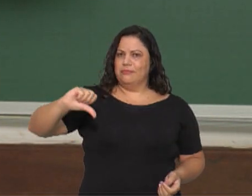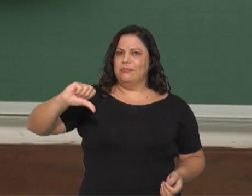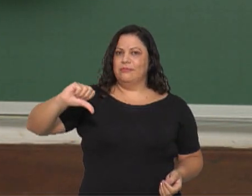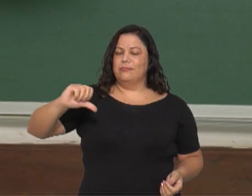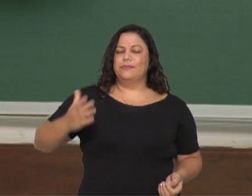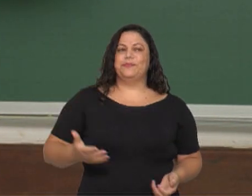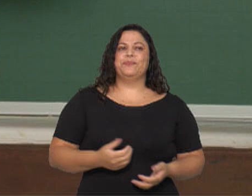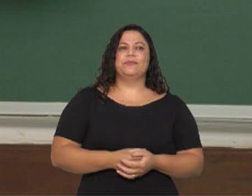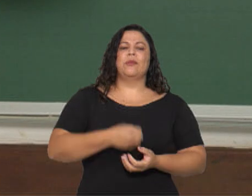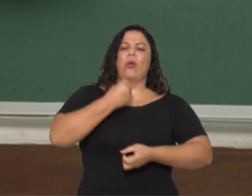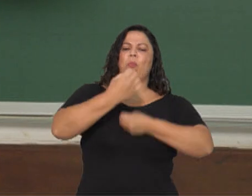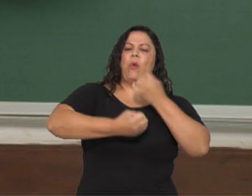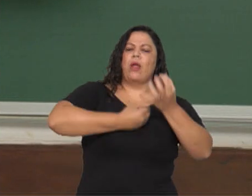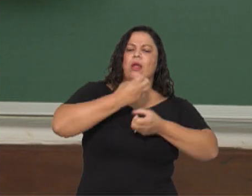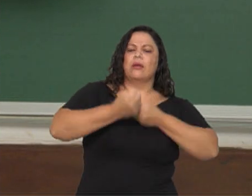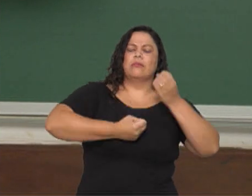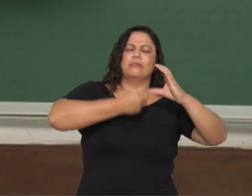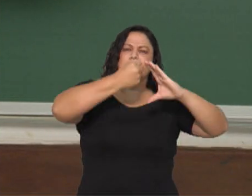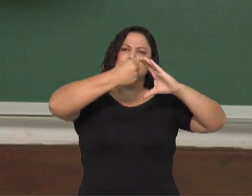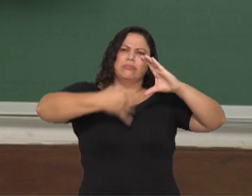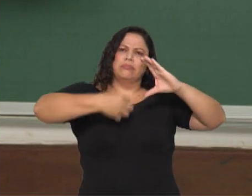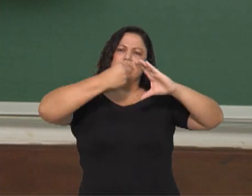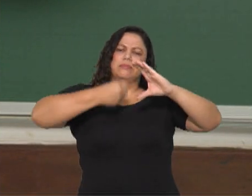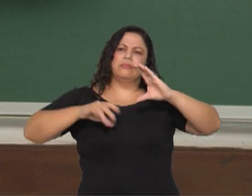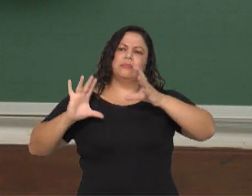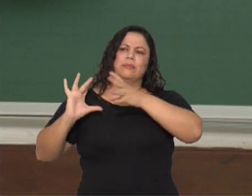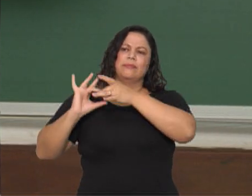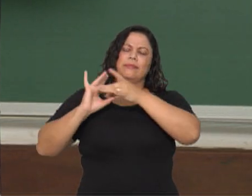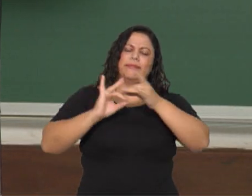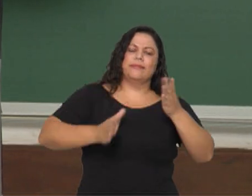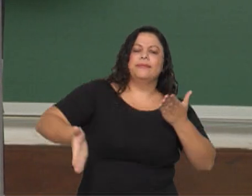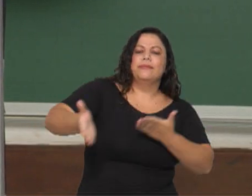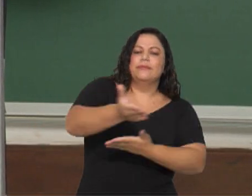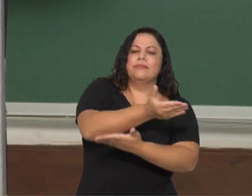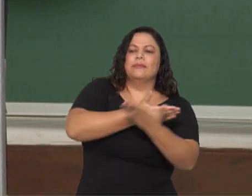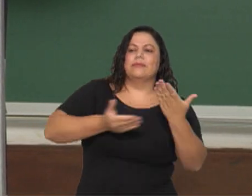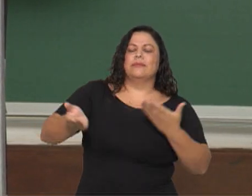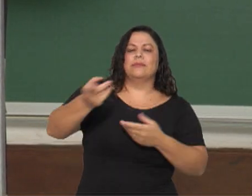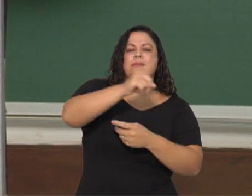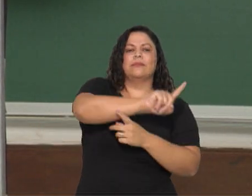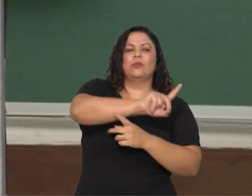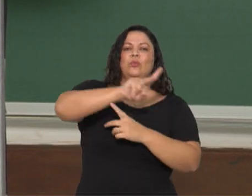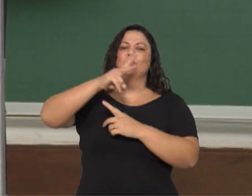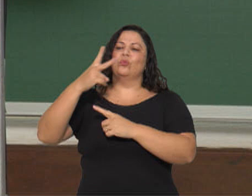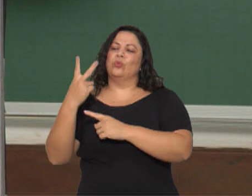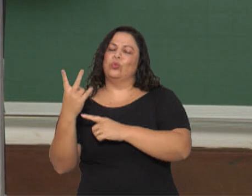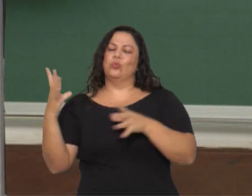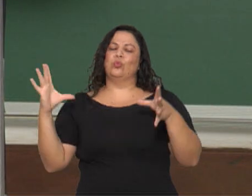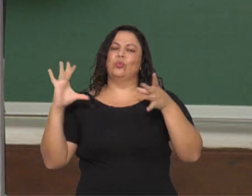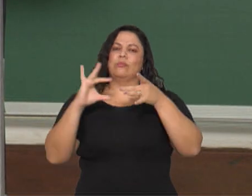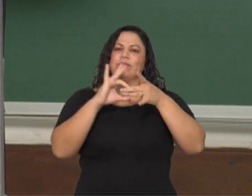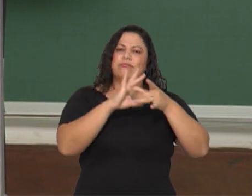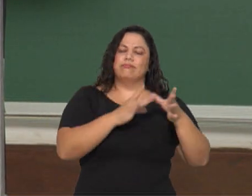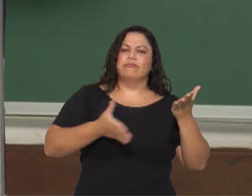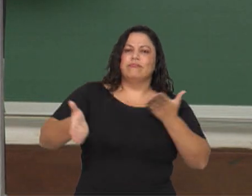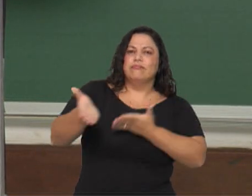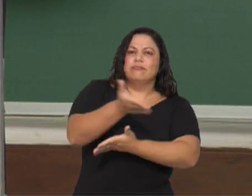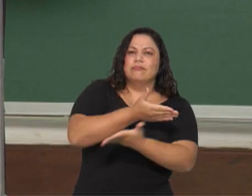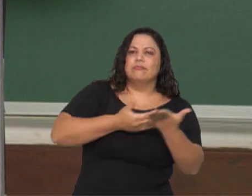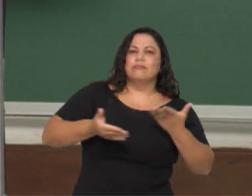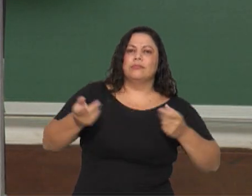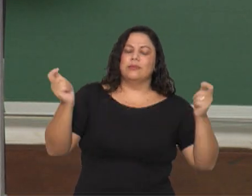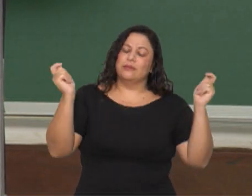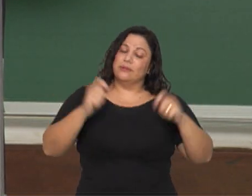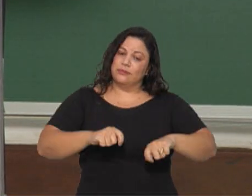suas características e uma possível intertextualidade entre os poemas de Glória Quirinos e Nadine. E tratamos uma vez